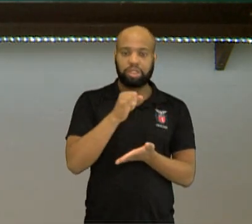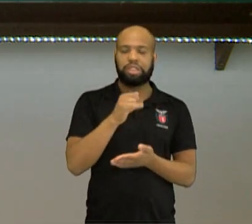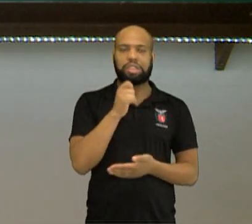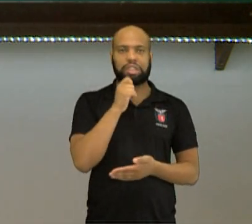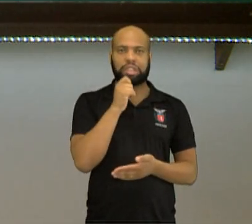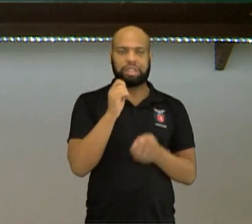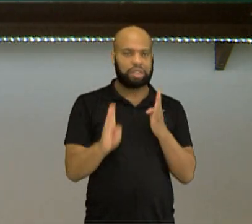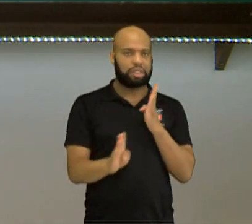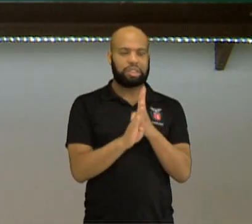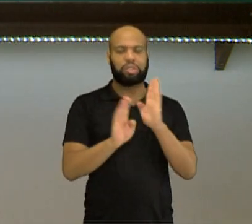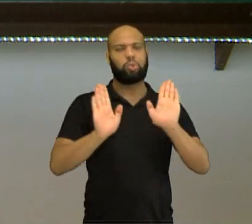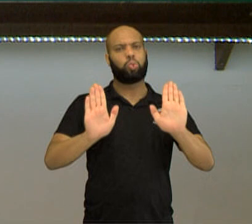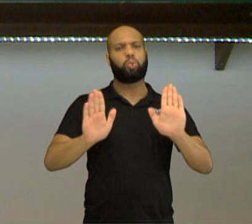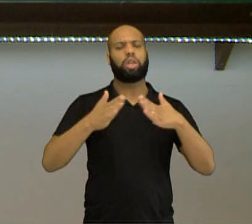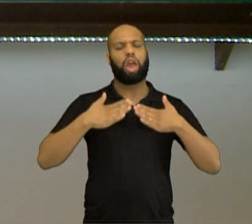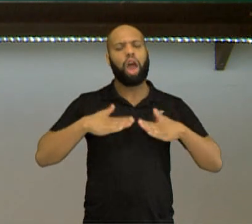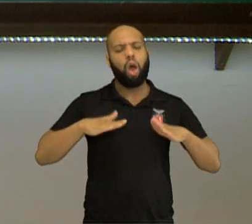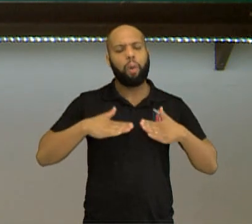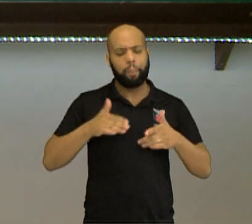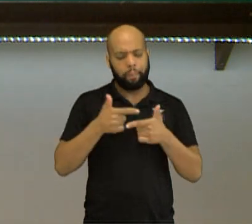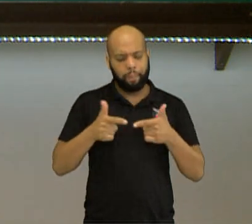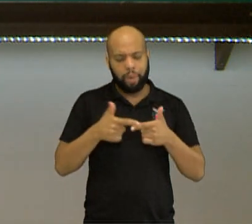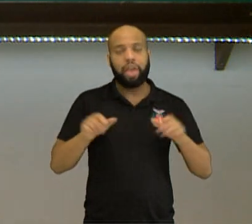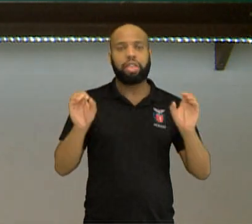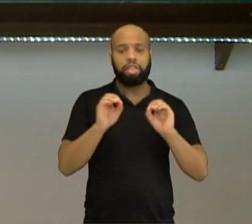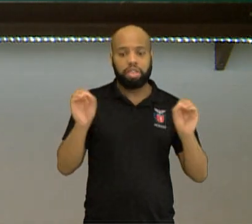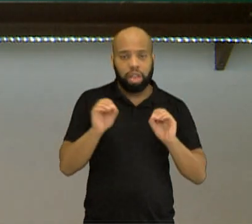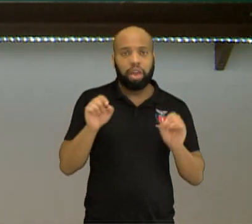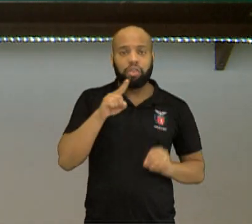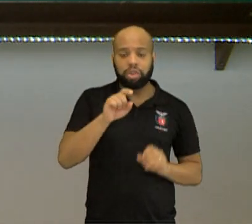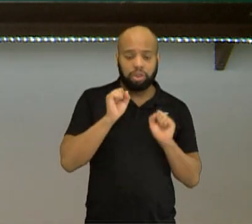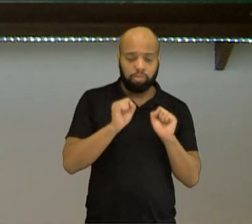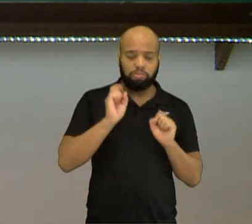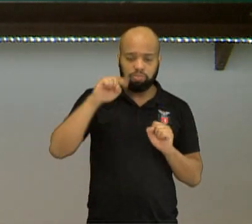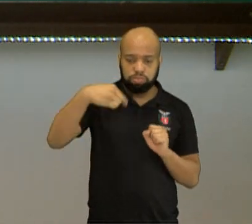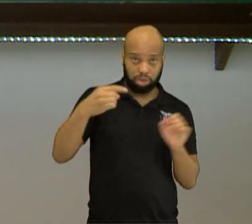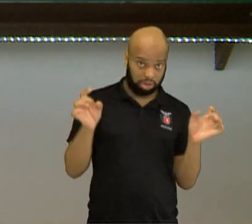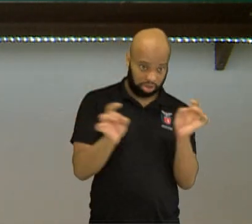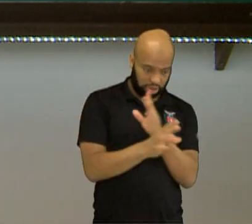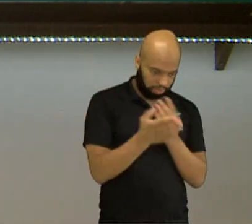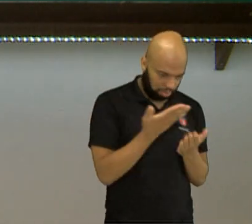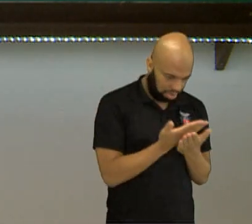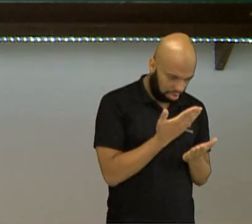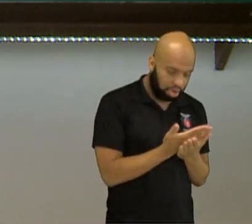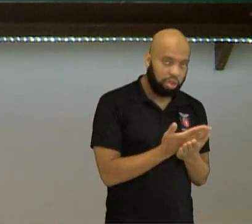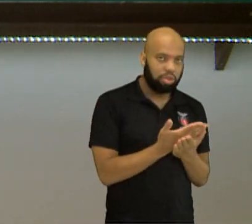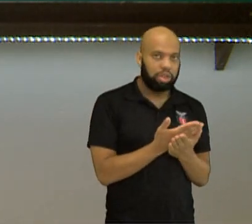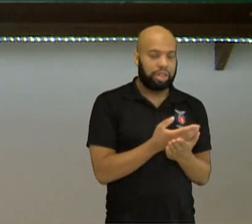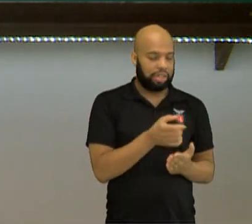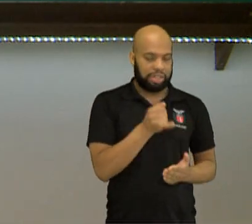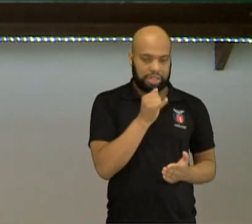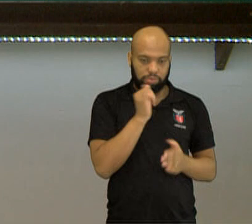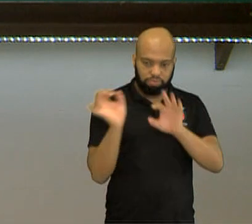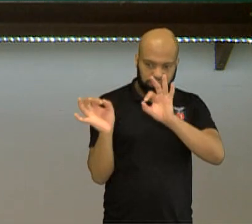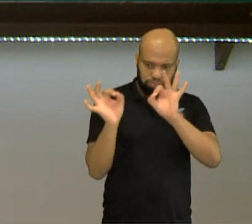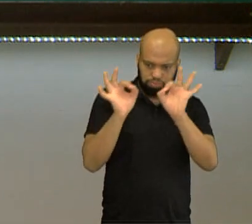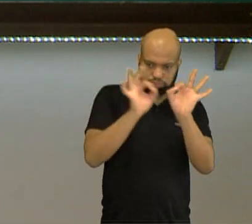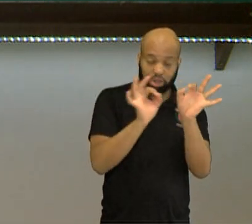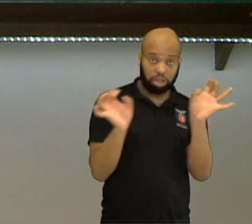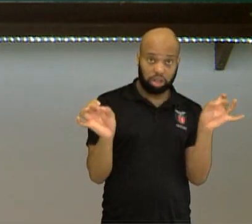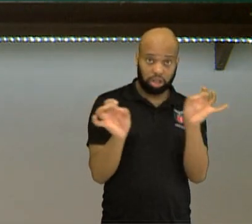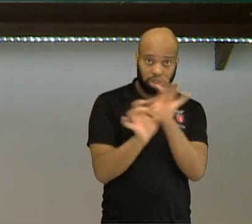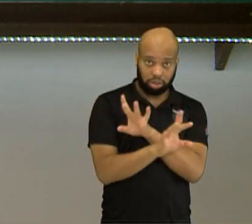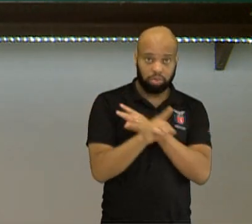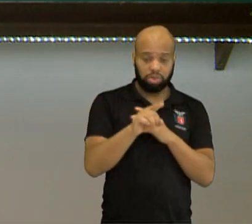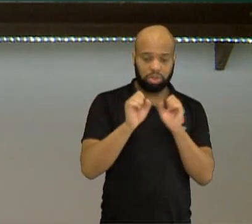descobriu, não tem problema, tá? Você pode, depois que terminar a aula, que você assistir essa aula, você